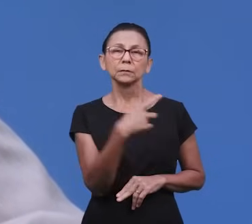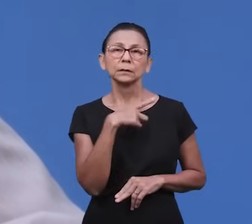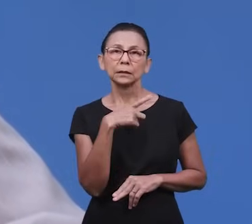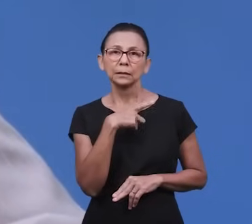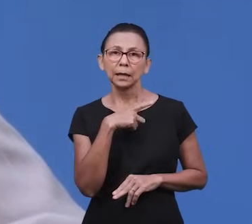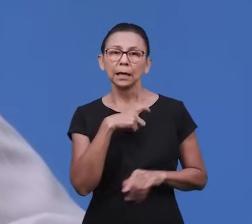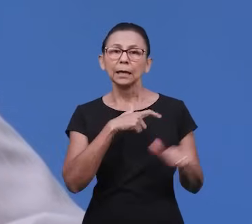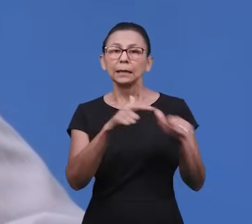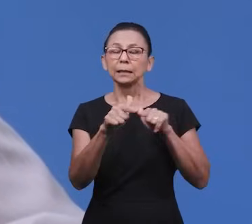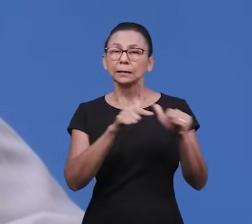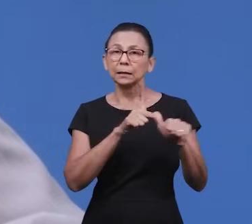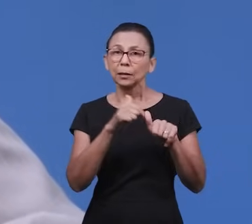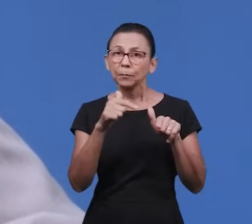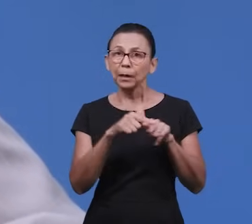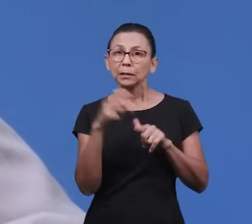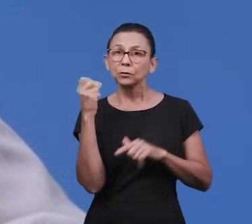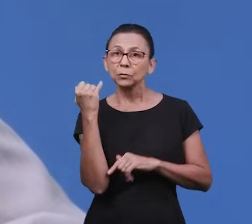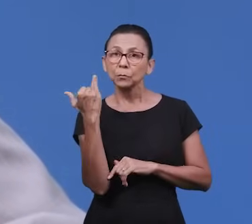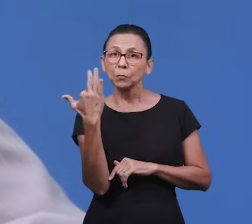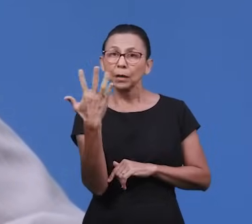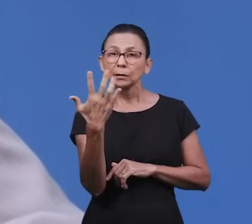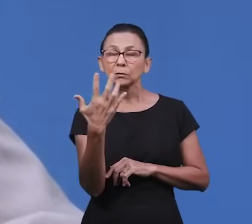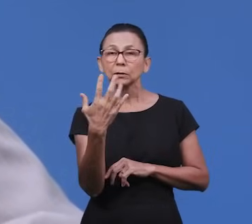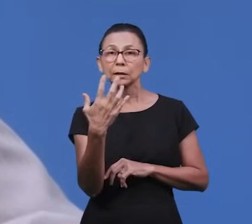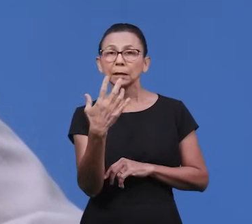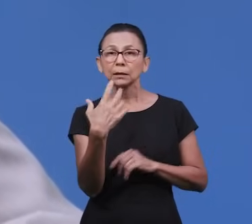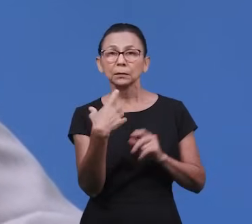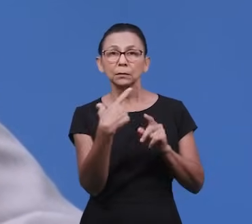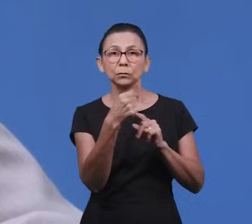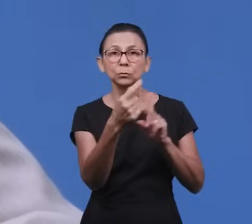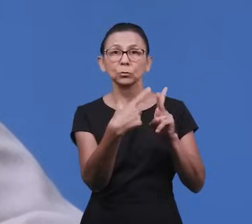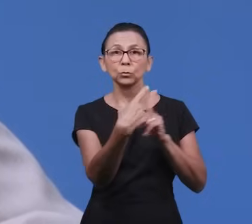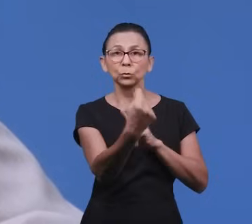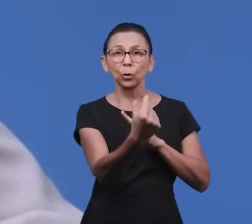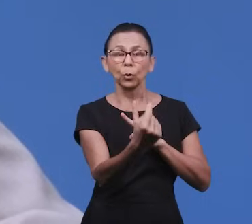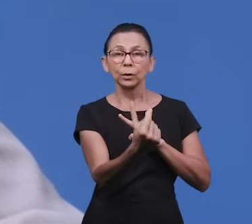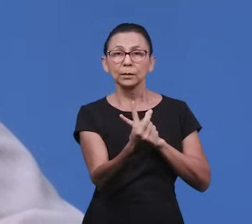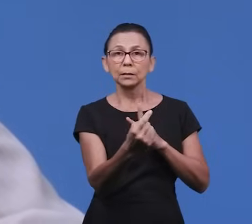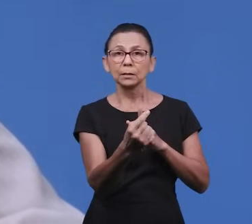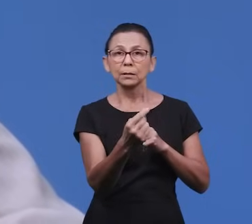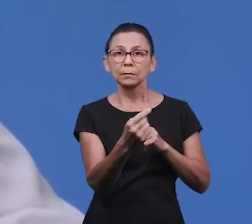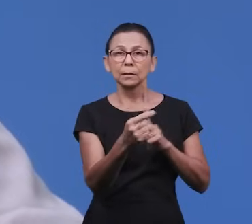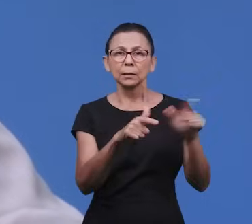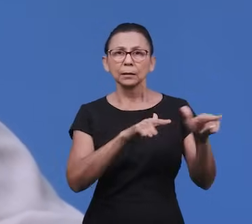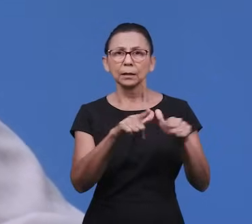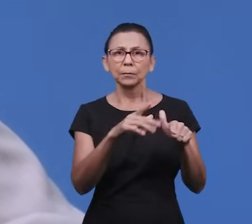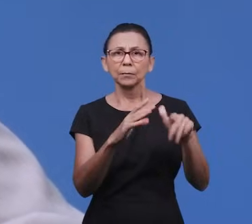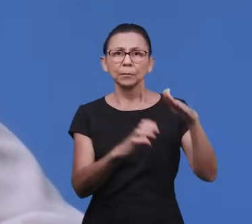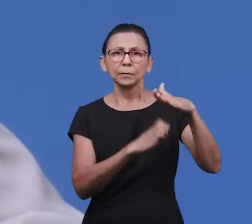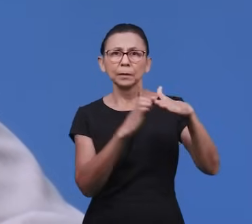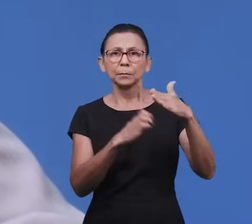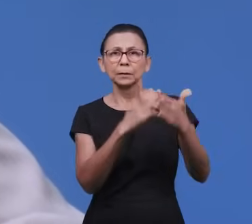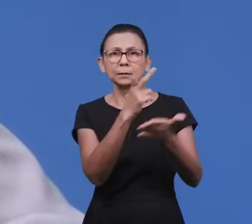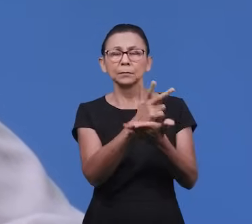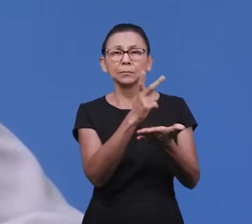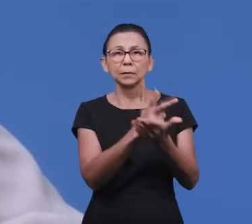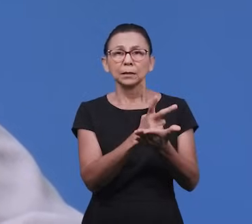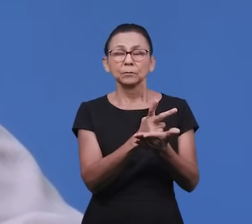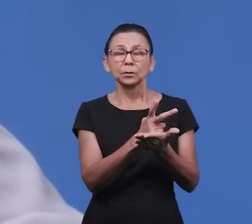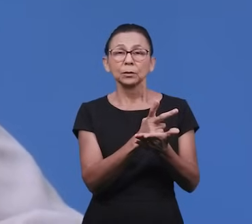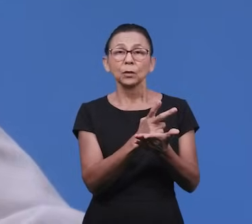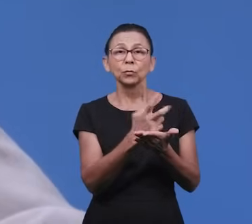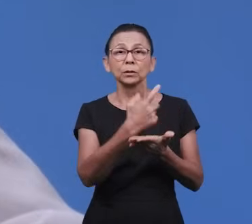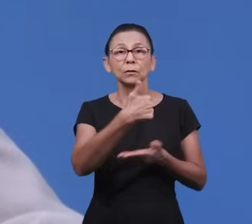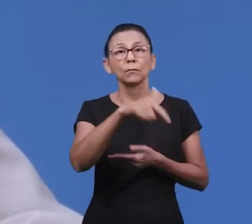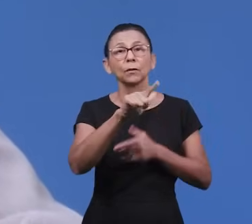filhos, né, que trabalham, né, e saem justamente nesse horário para trabalhar. Os 2 trabalham na mesma empresa e eles vão de moto. Quando ele